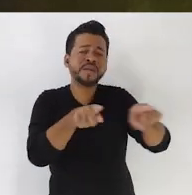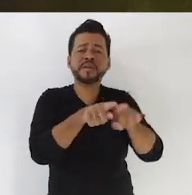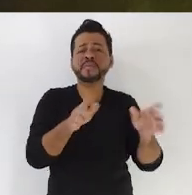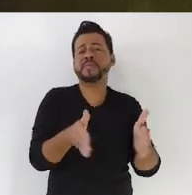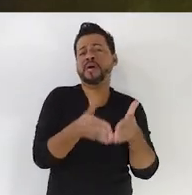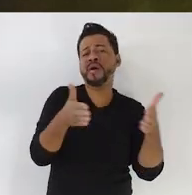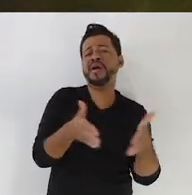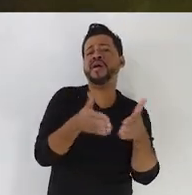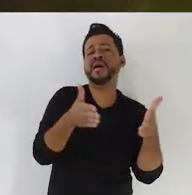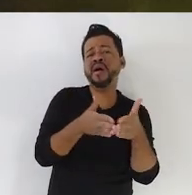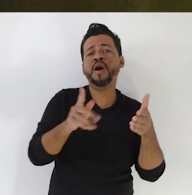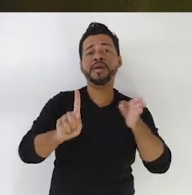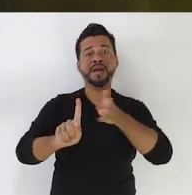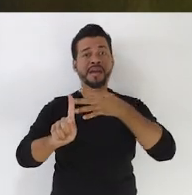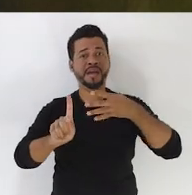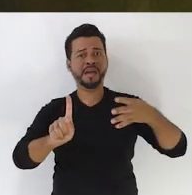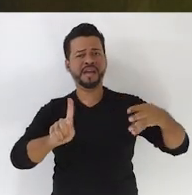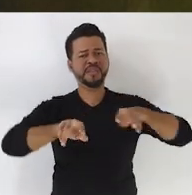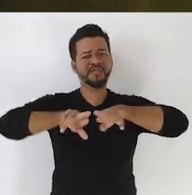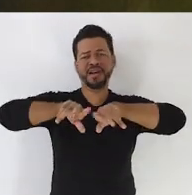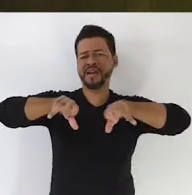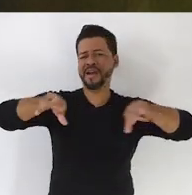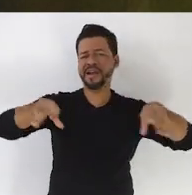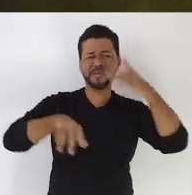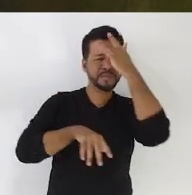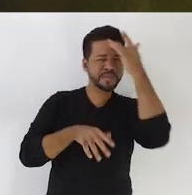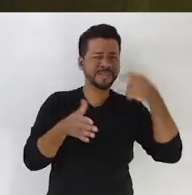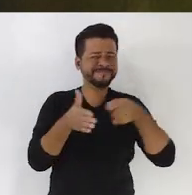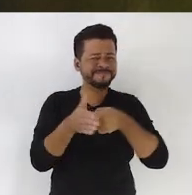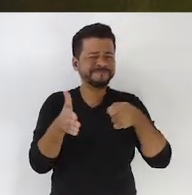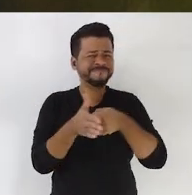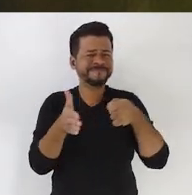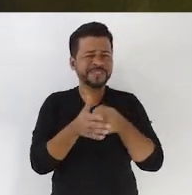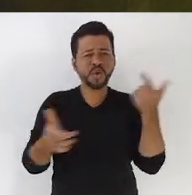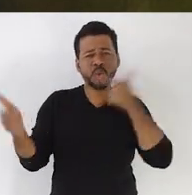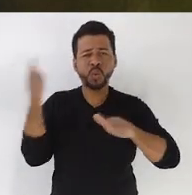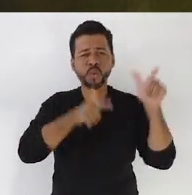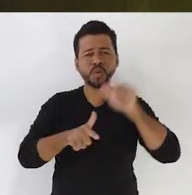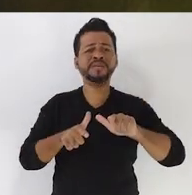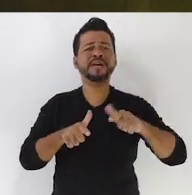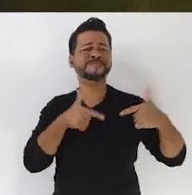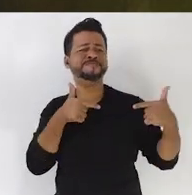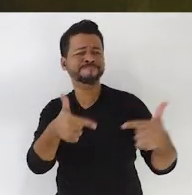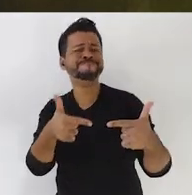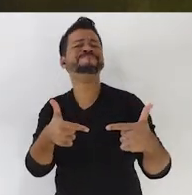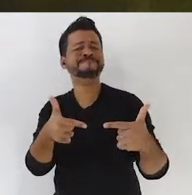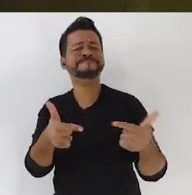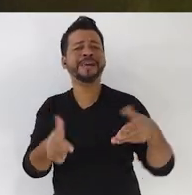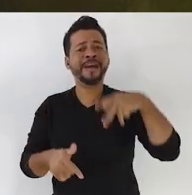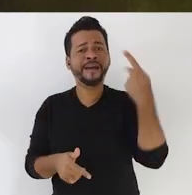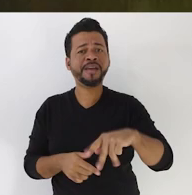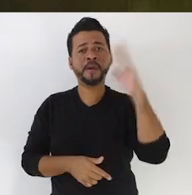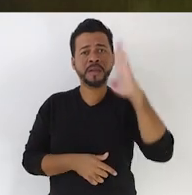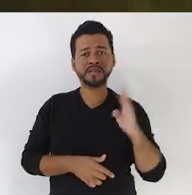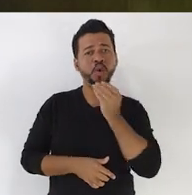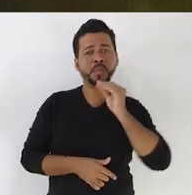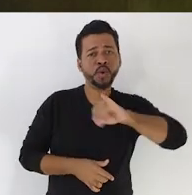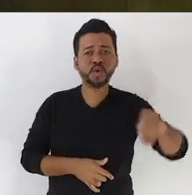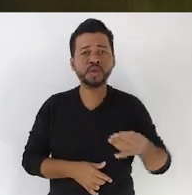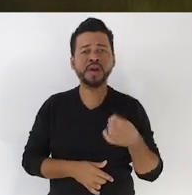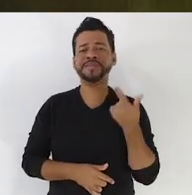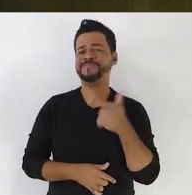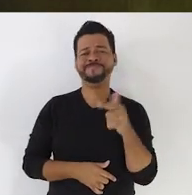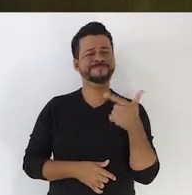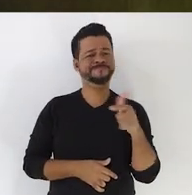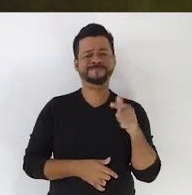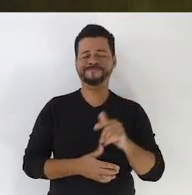e vulneráveis, pessoas LGBTs. Tantas pessoas que insistentemente lutam neste país de